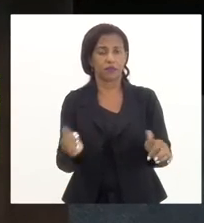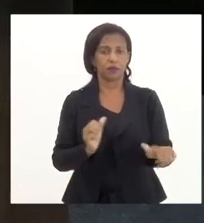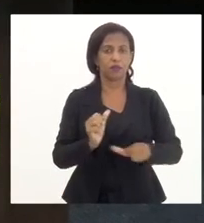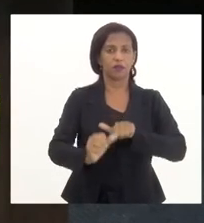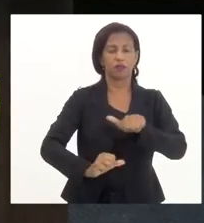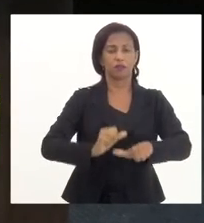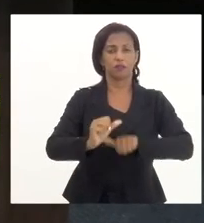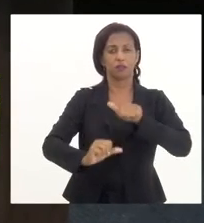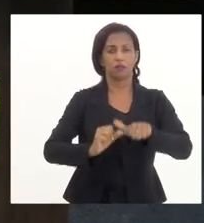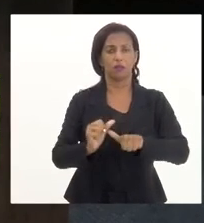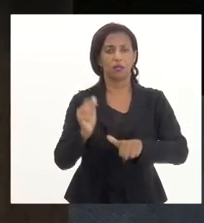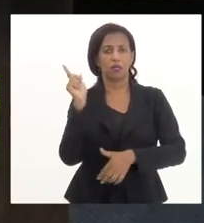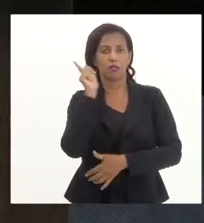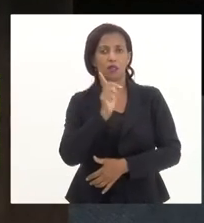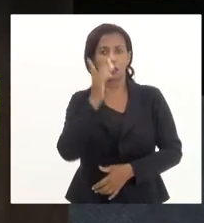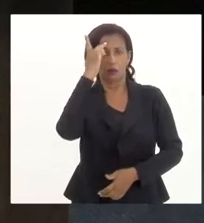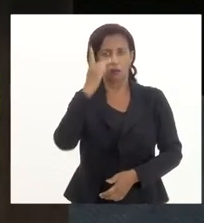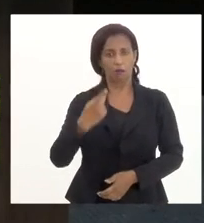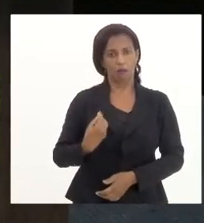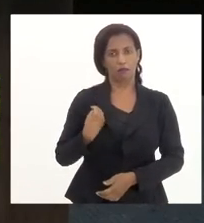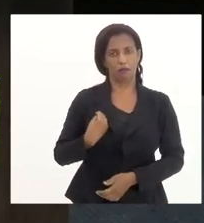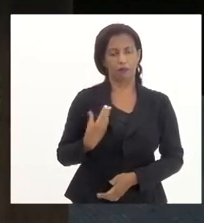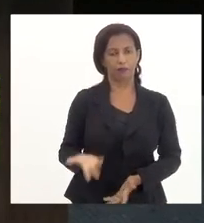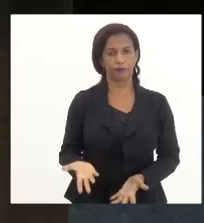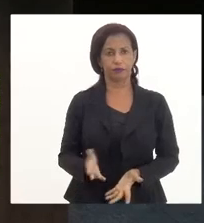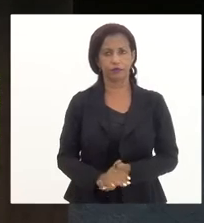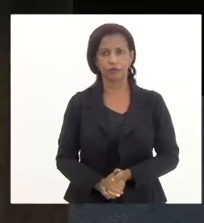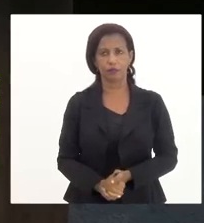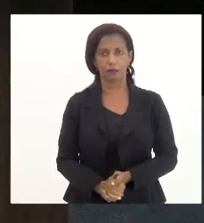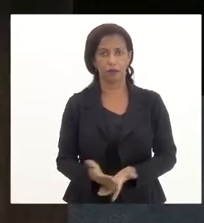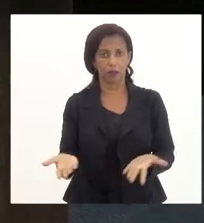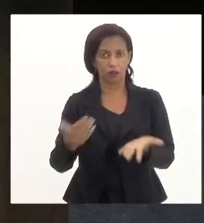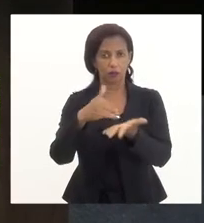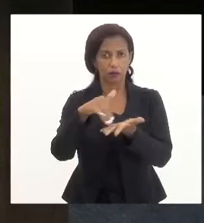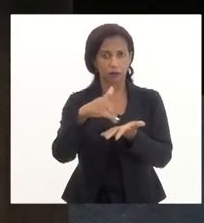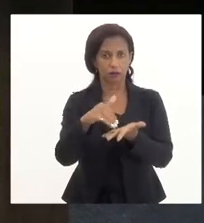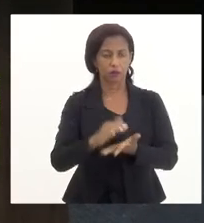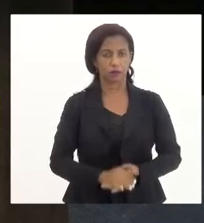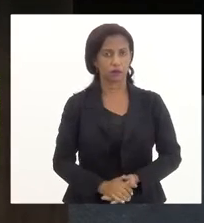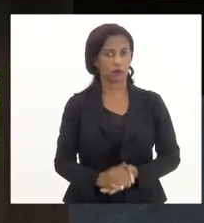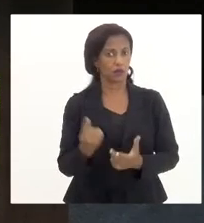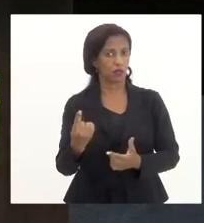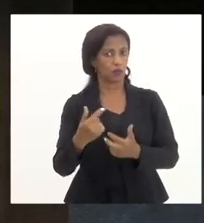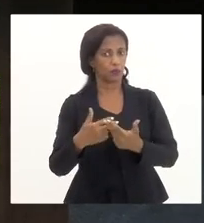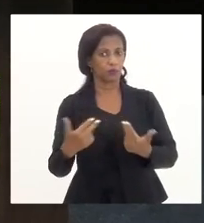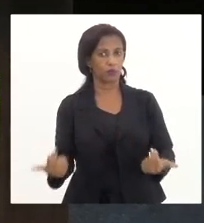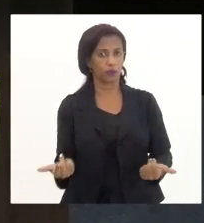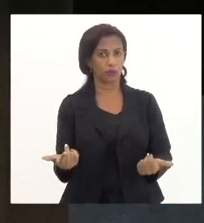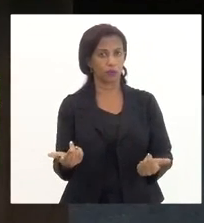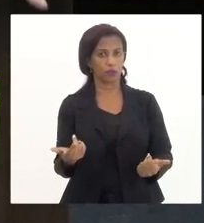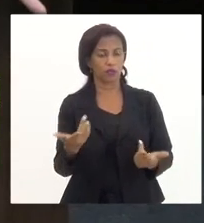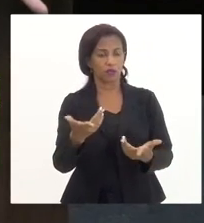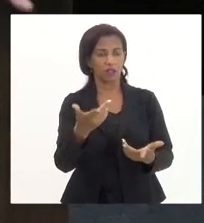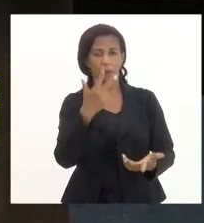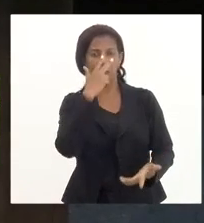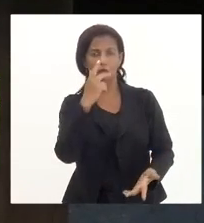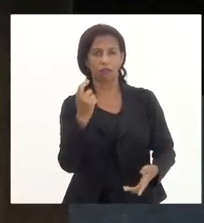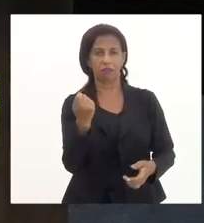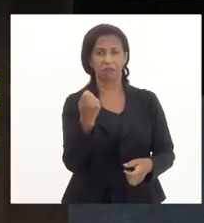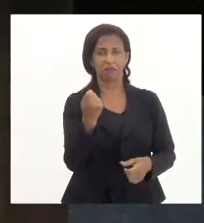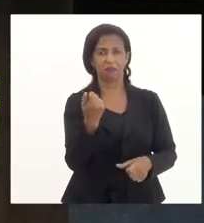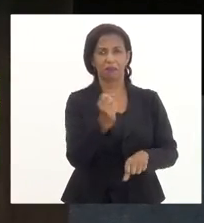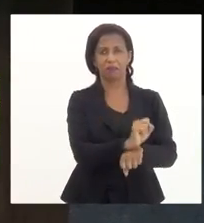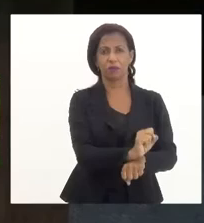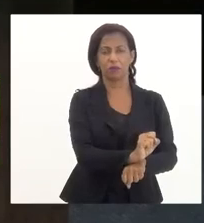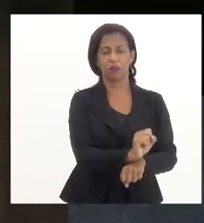transformaria em ganha o pessoal entendeu secretário assim é uma é uma coisa que ficaria congelada